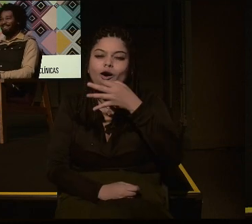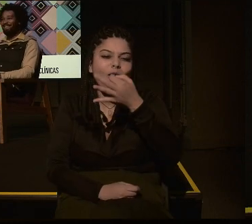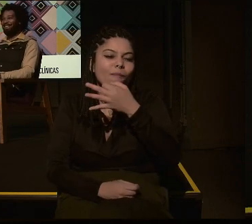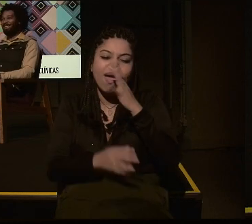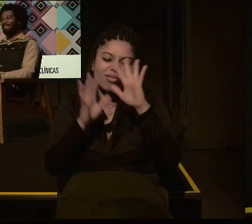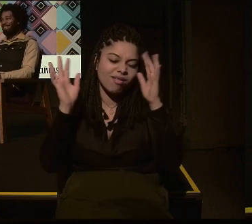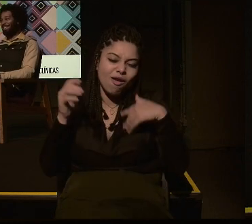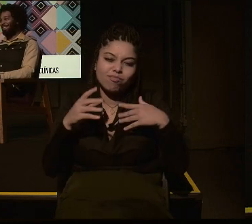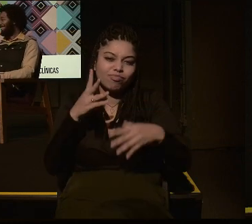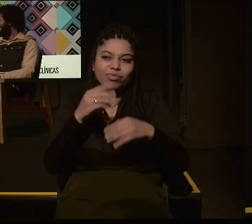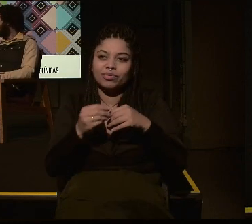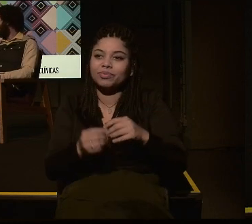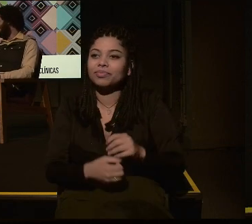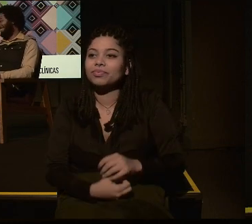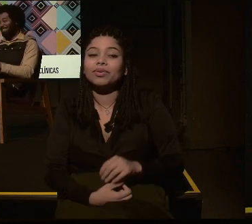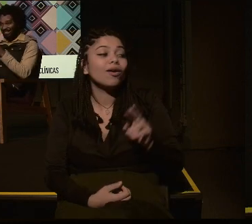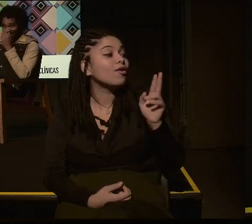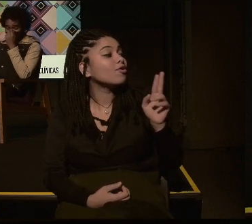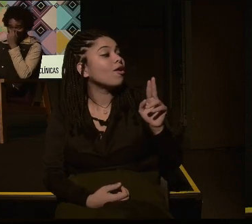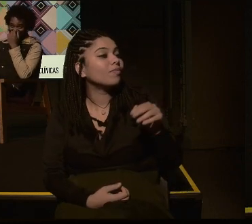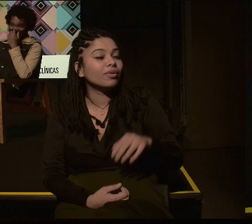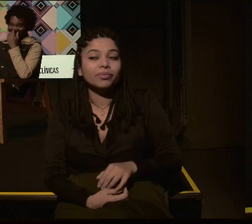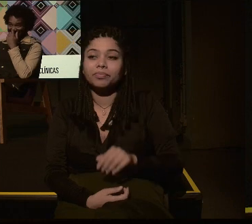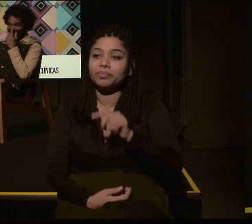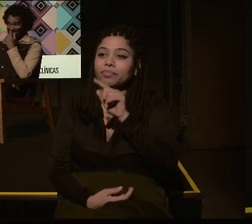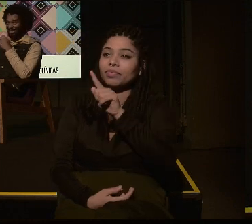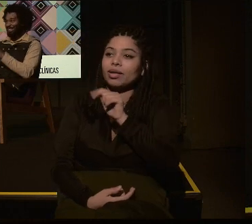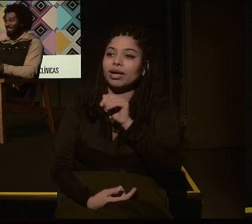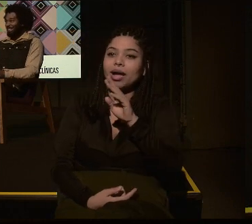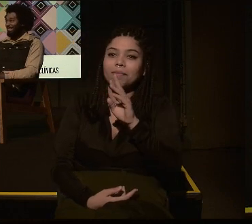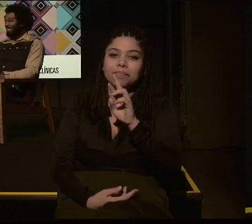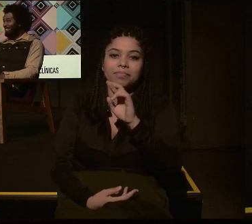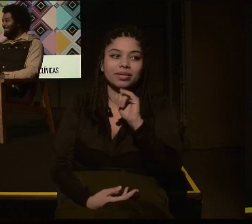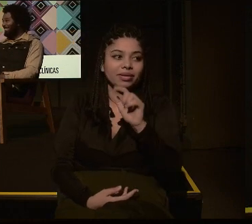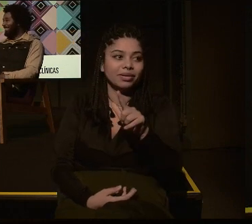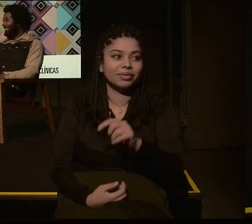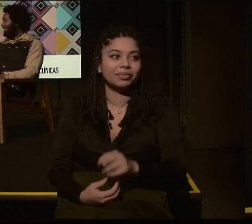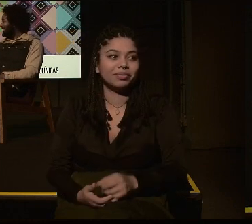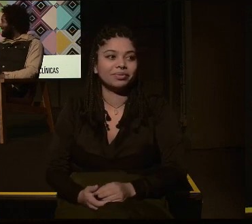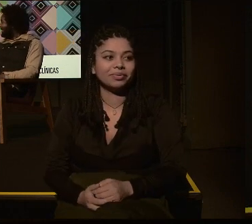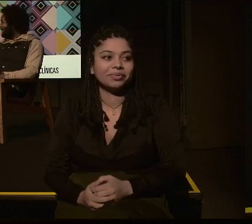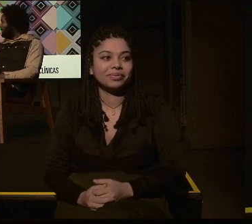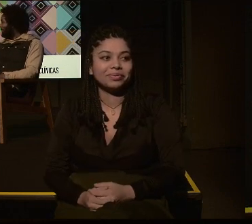Obrigado. Como é seu nome? Gabriel. Obrigado.